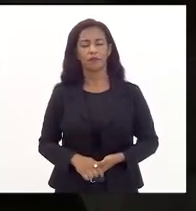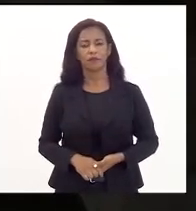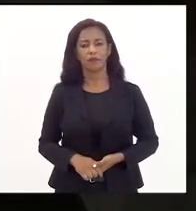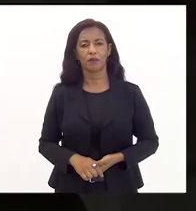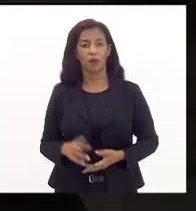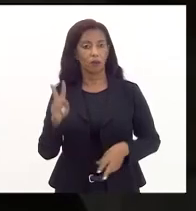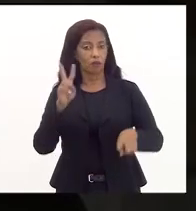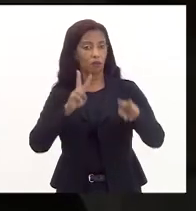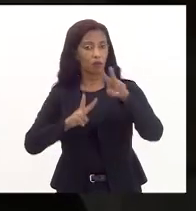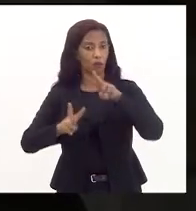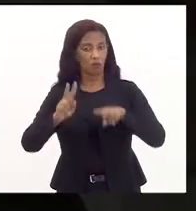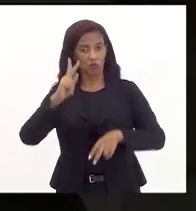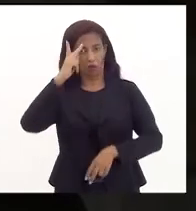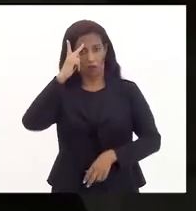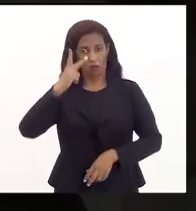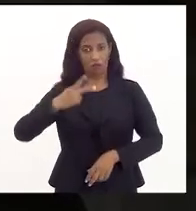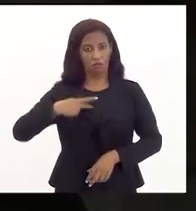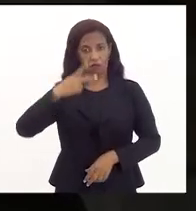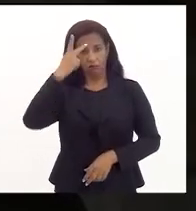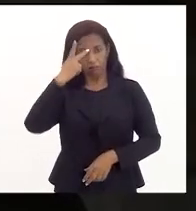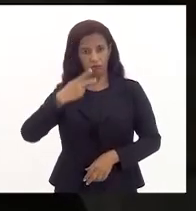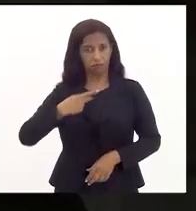por visões pessoais,